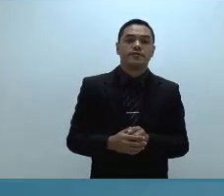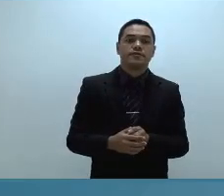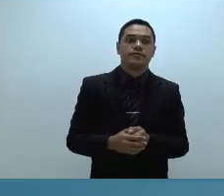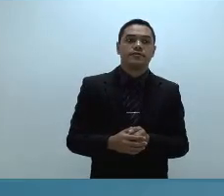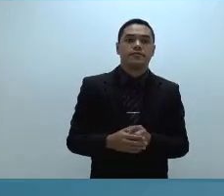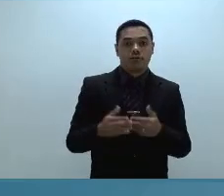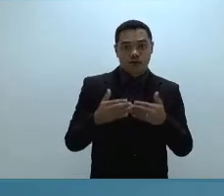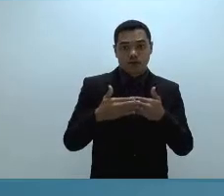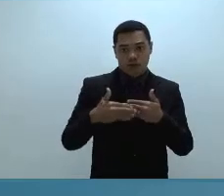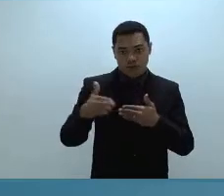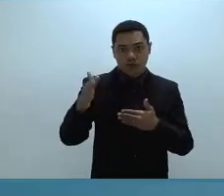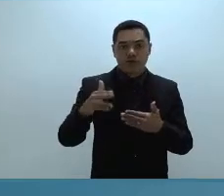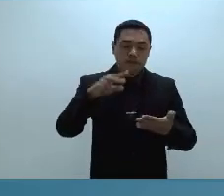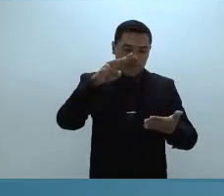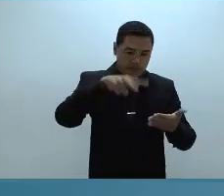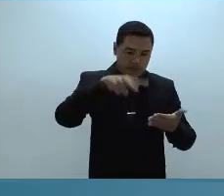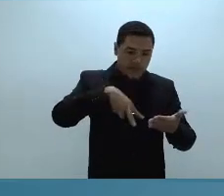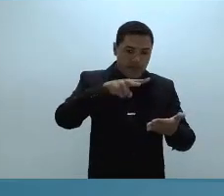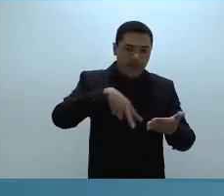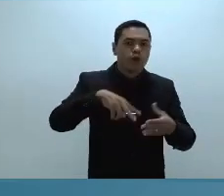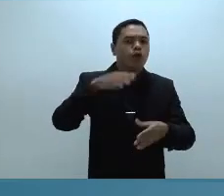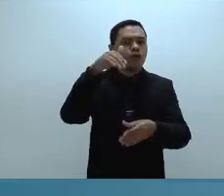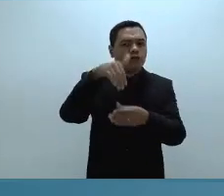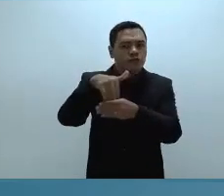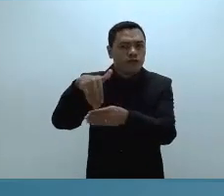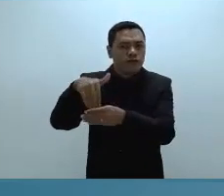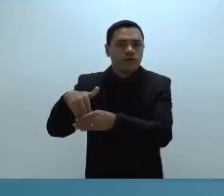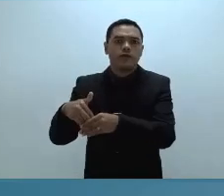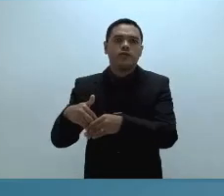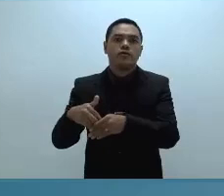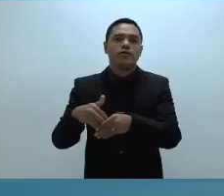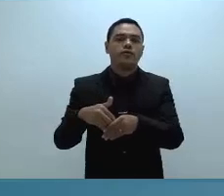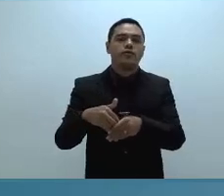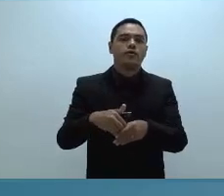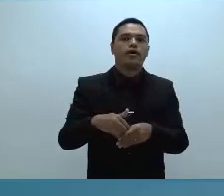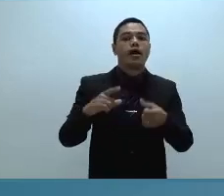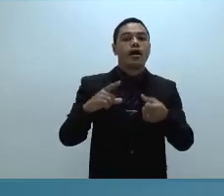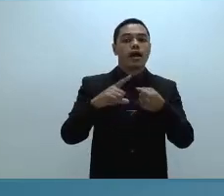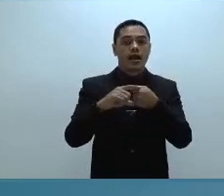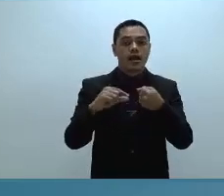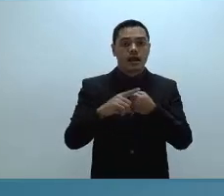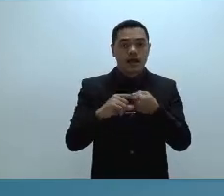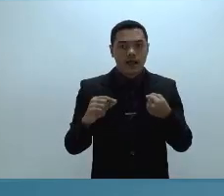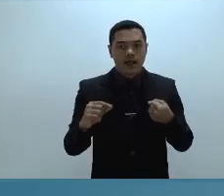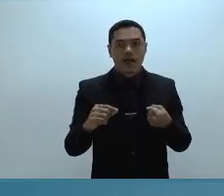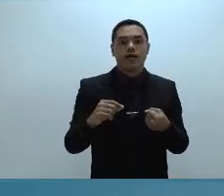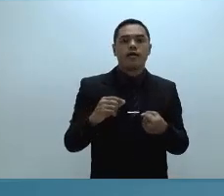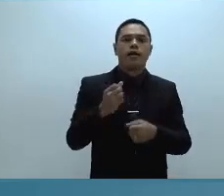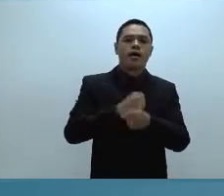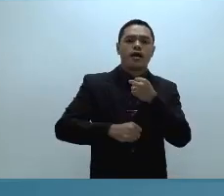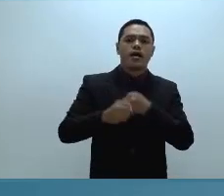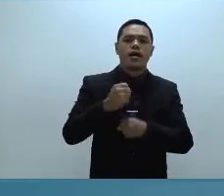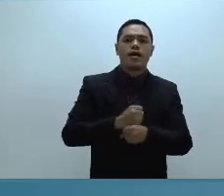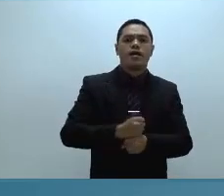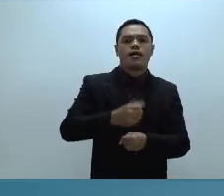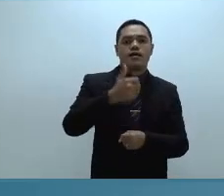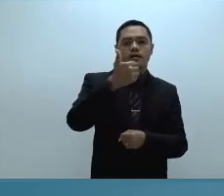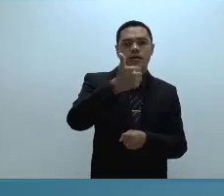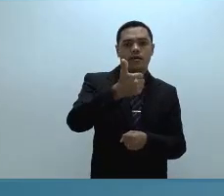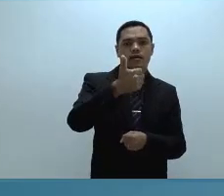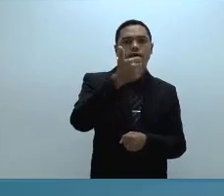Então, começamos agora a leitura, né, do voto à luz do artigo do CPC de 2015, presente pressuposto